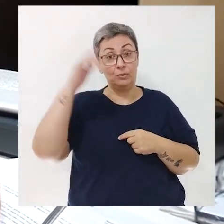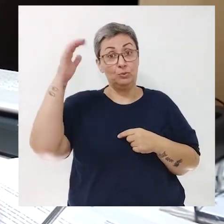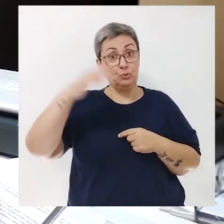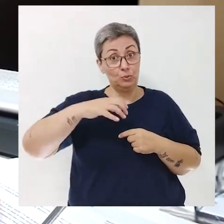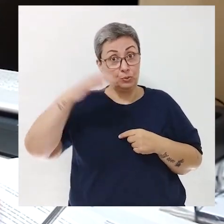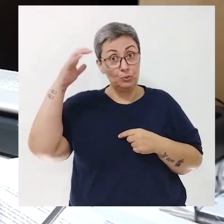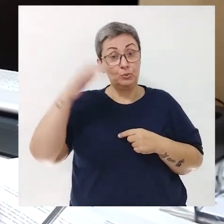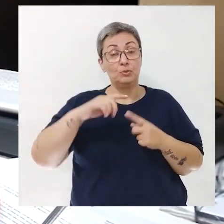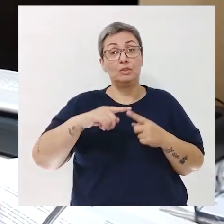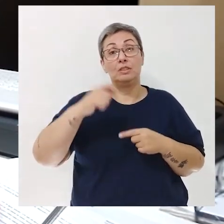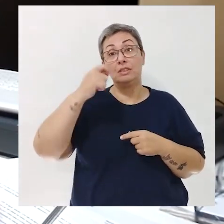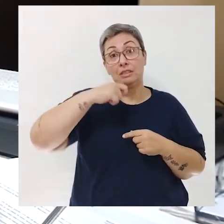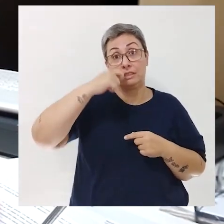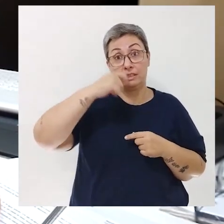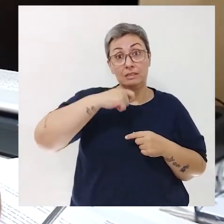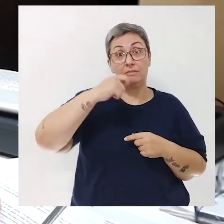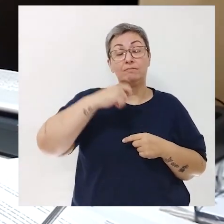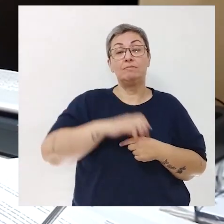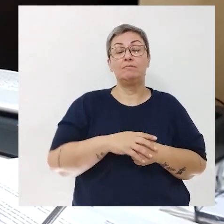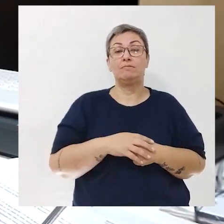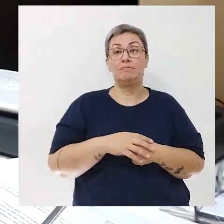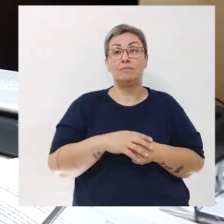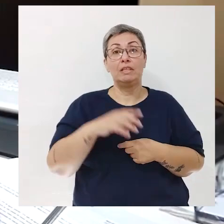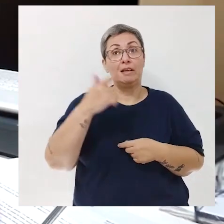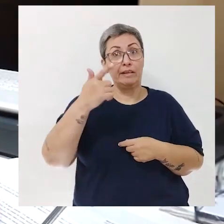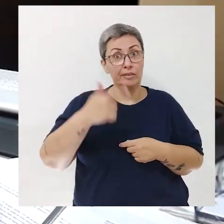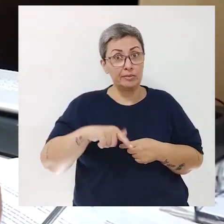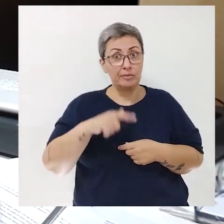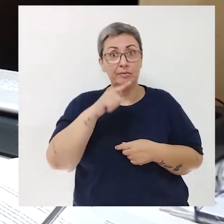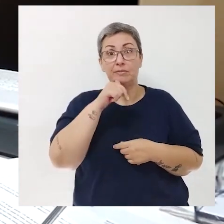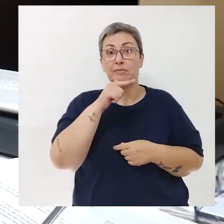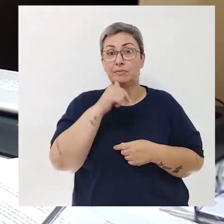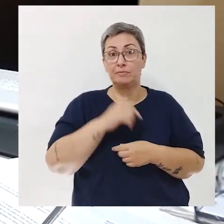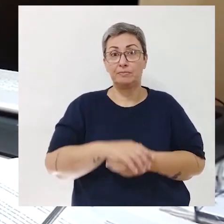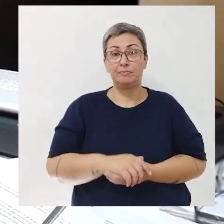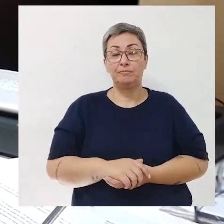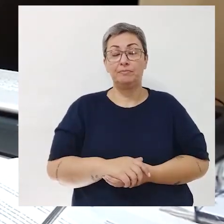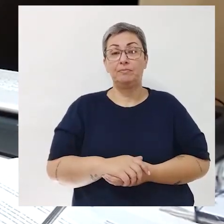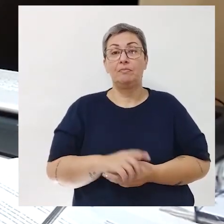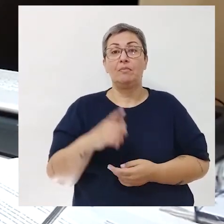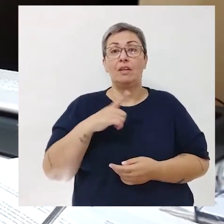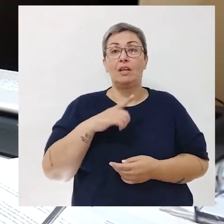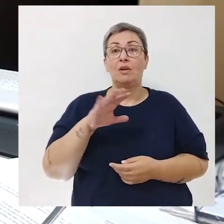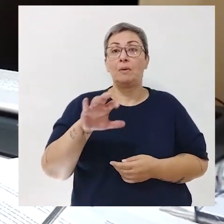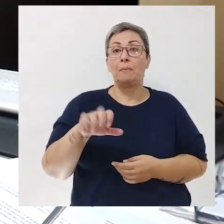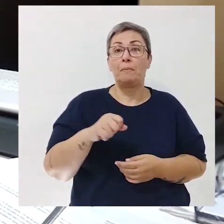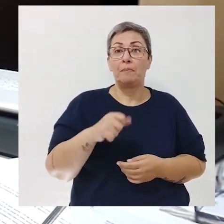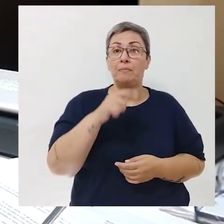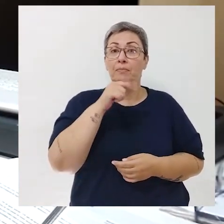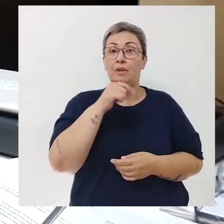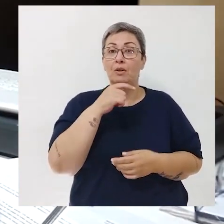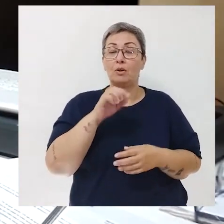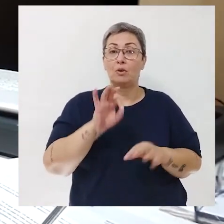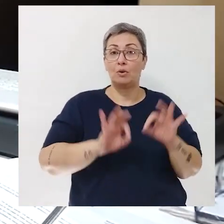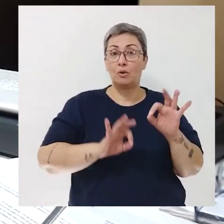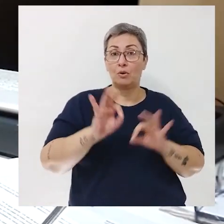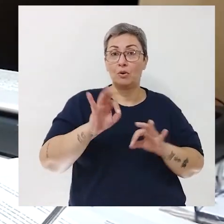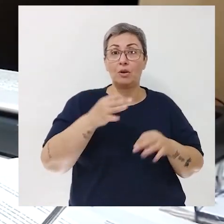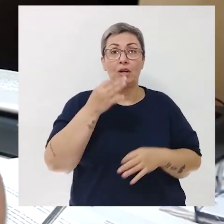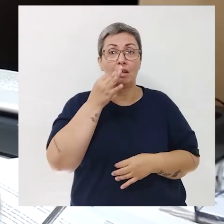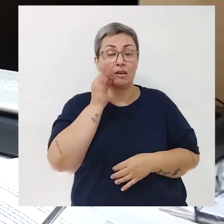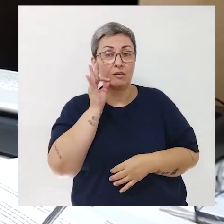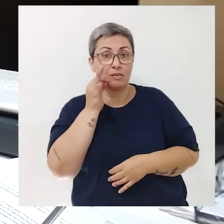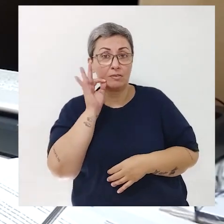água, aí escova os dentes, mais água, né? Pega água para preparar o